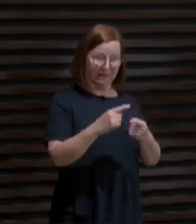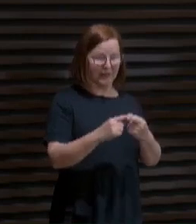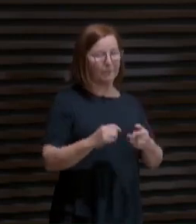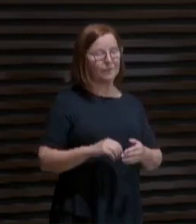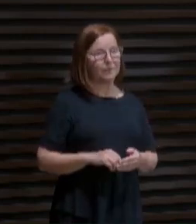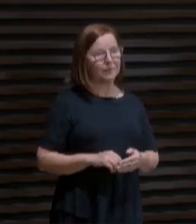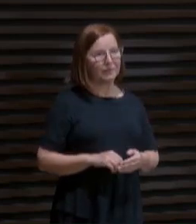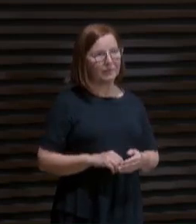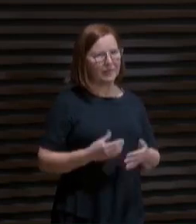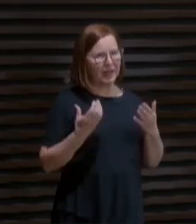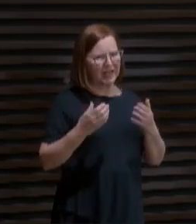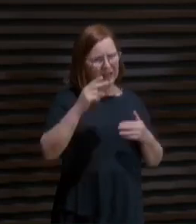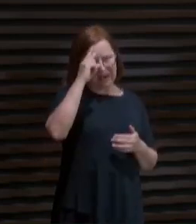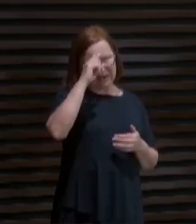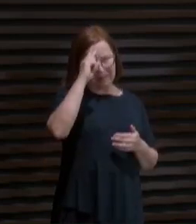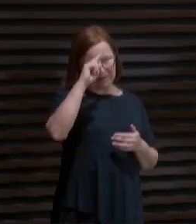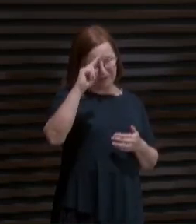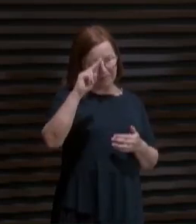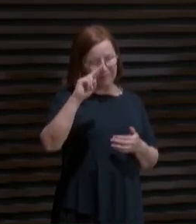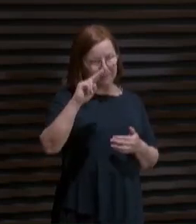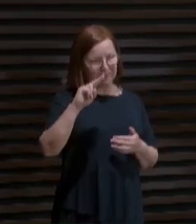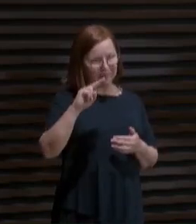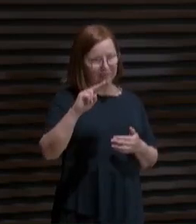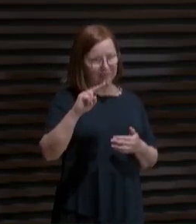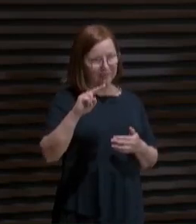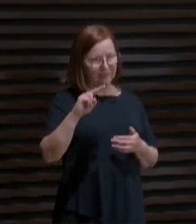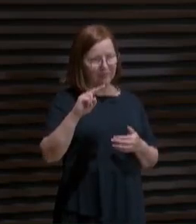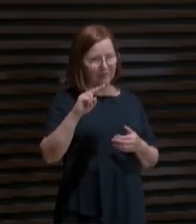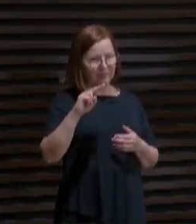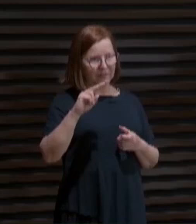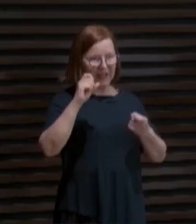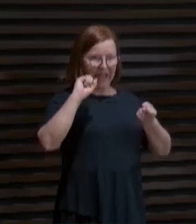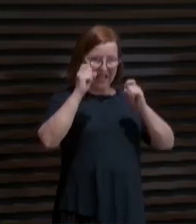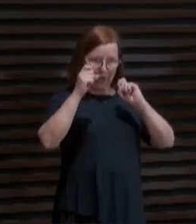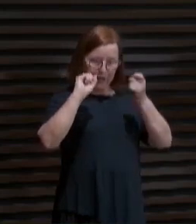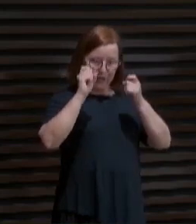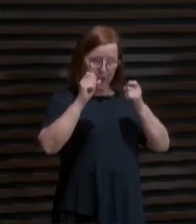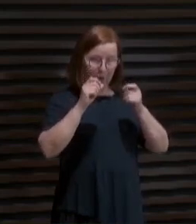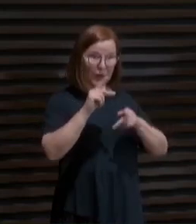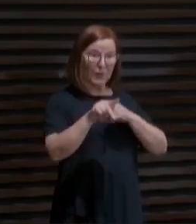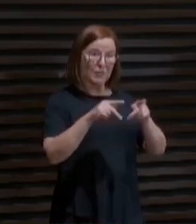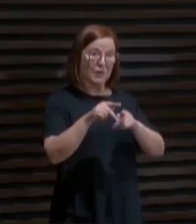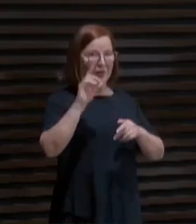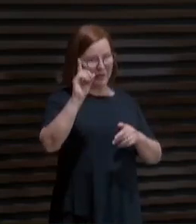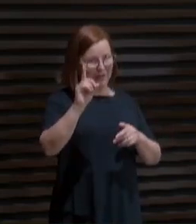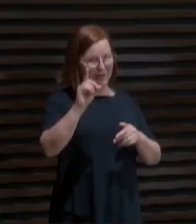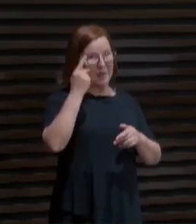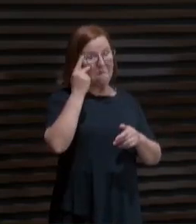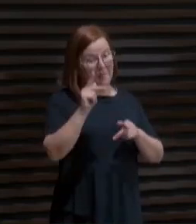uma lembrança. A reunião do povo de Deus é para que o povo de Deus esteja na